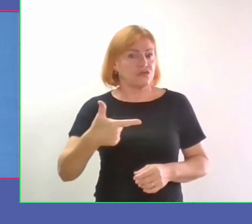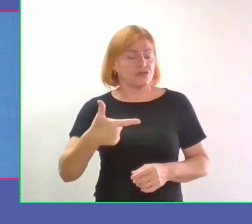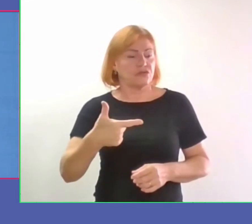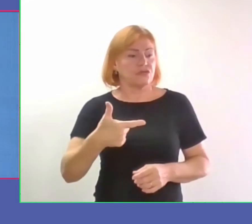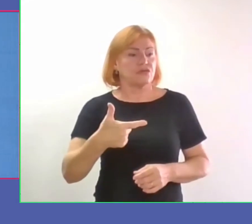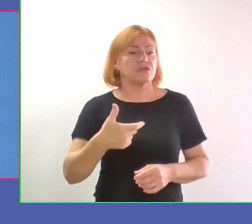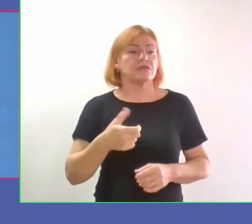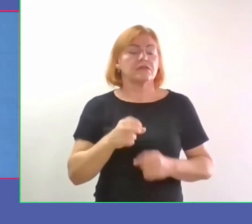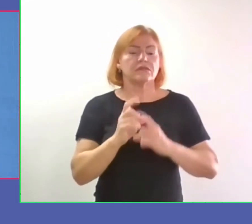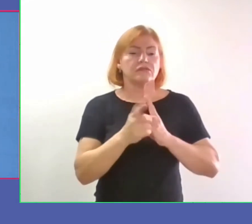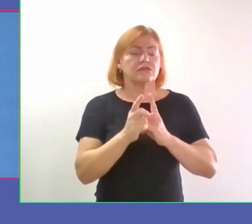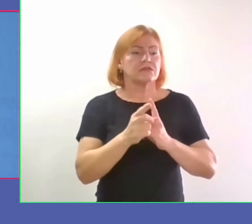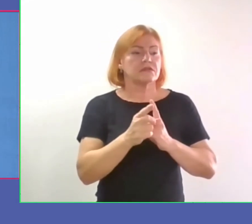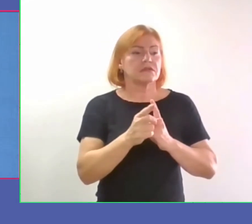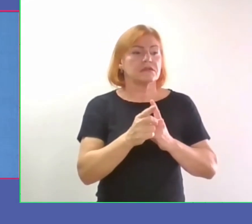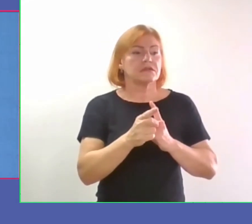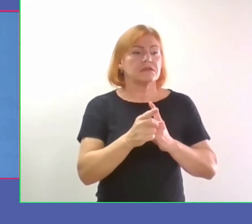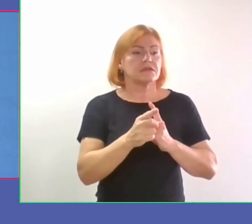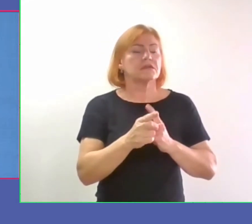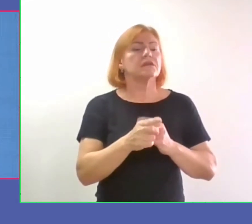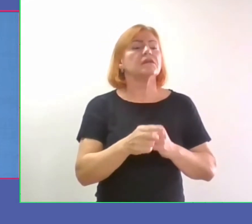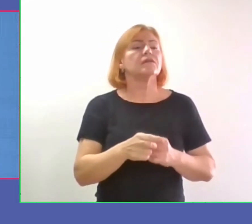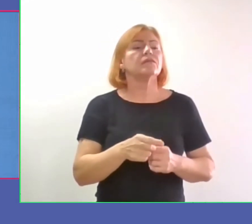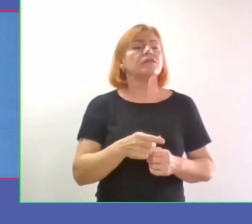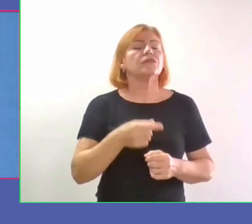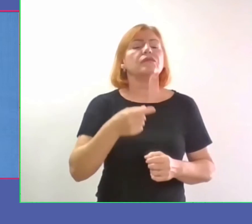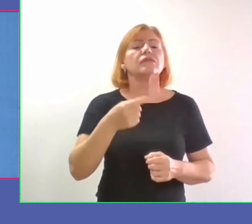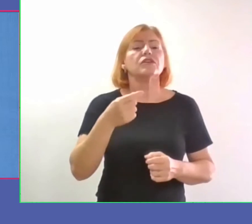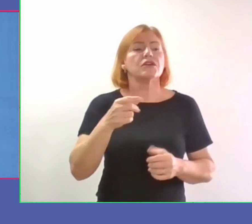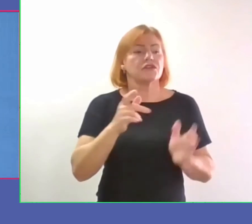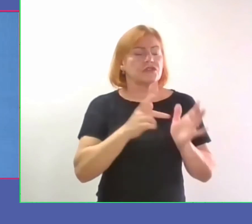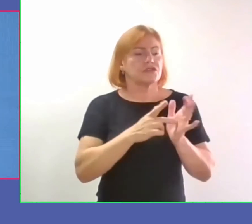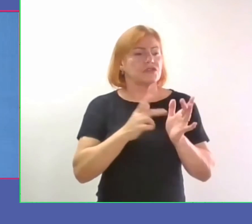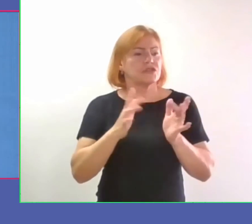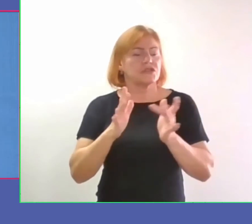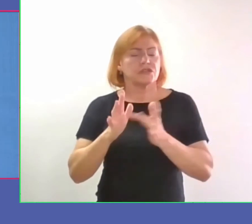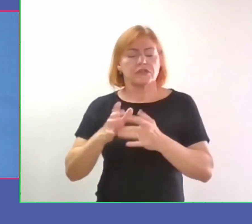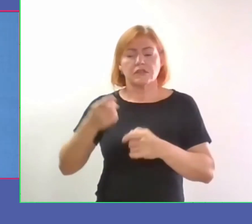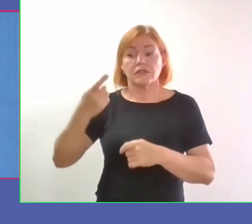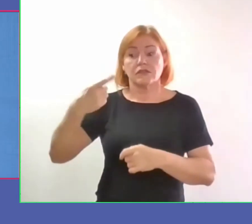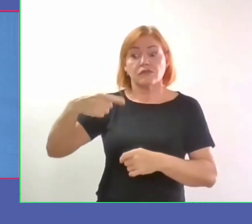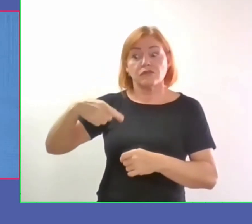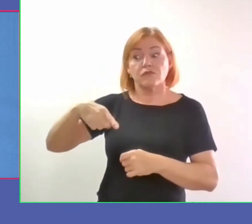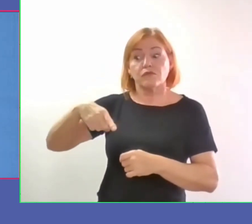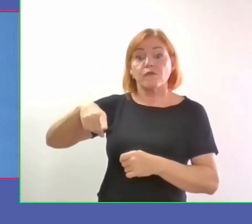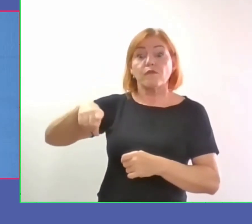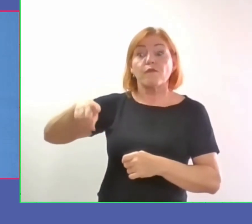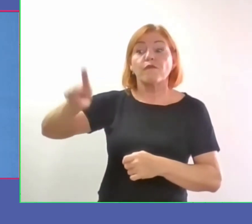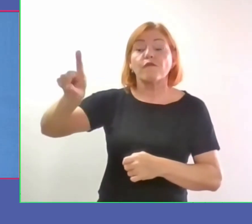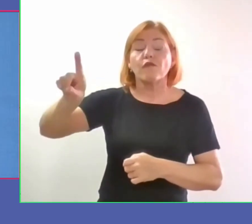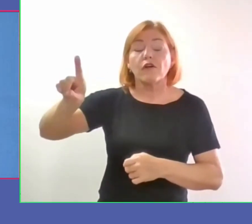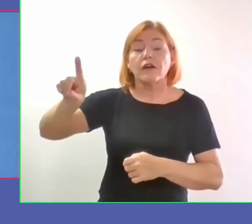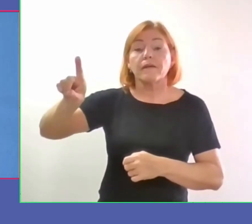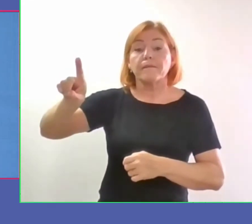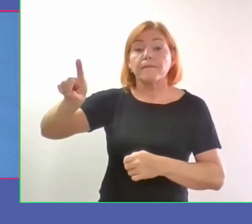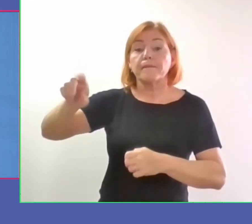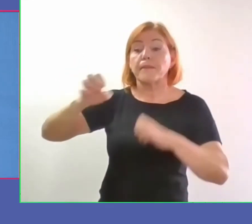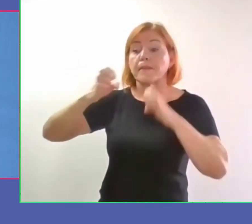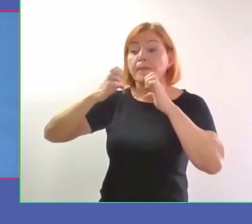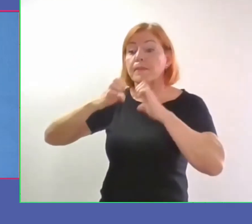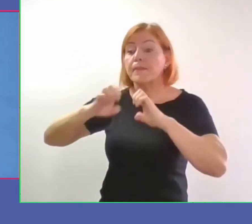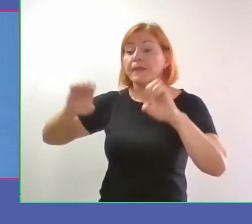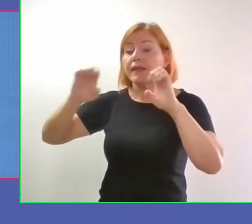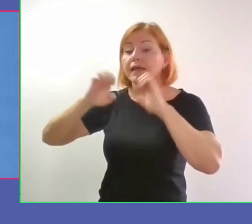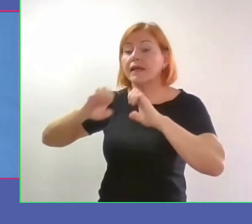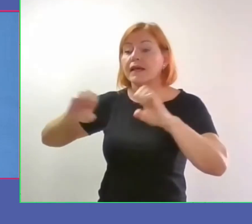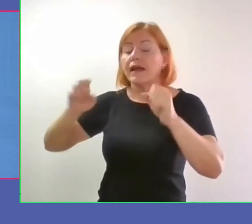e a pregar nas cidades deles. Irmãos, isso tem que ser, essa urgência no coração de Jesus